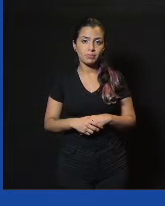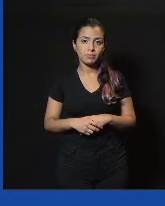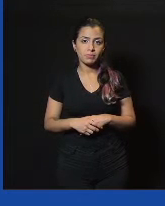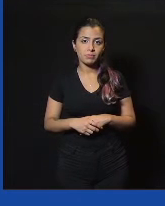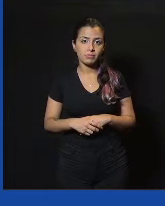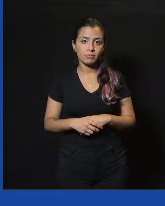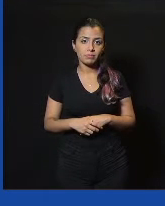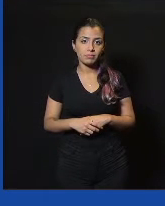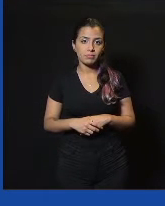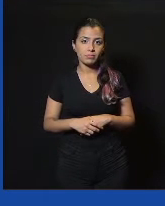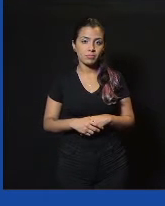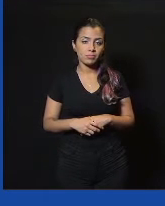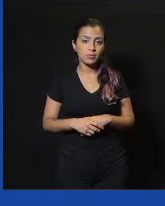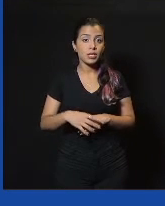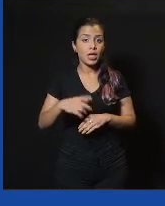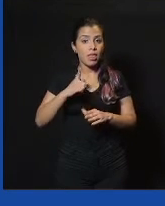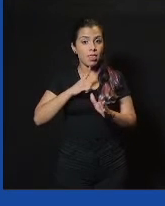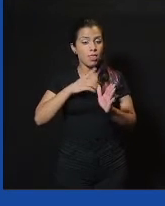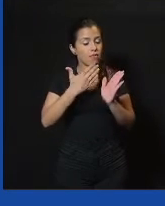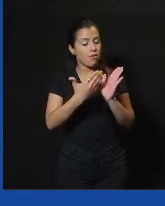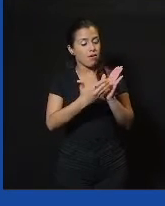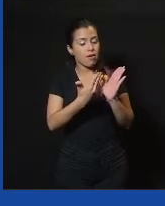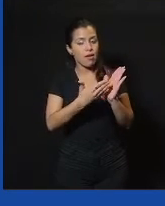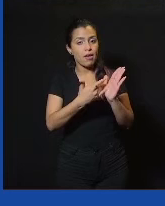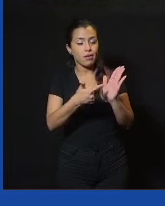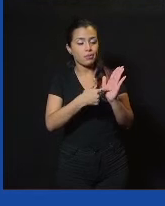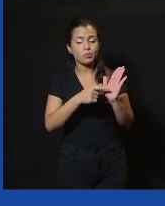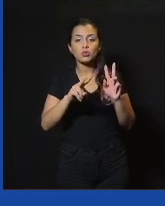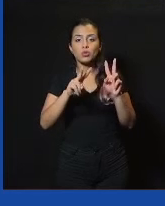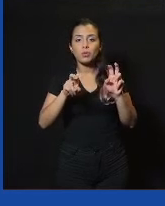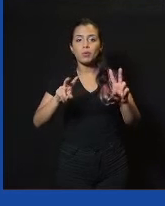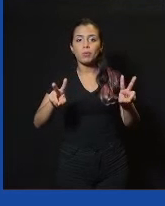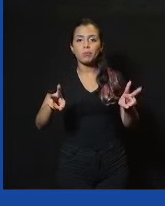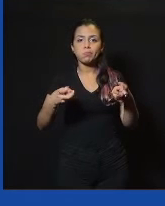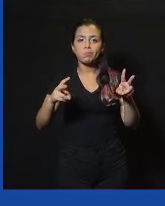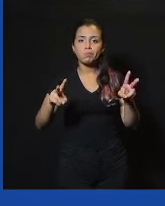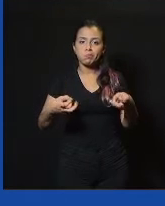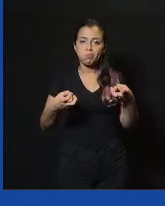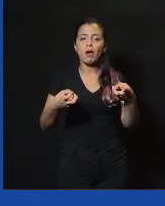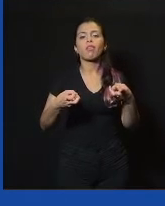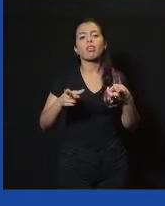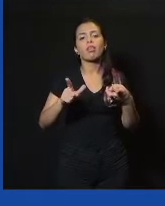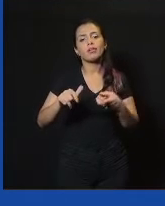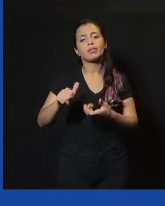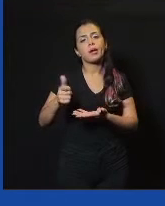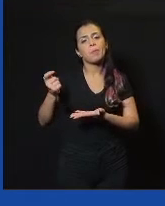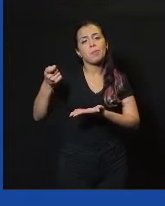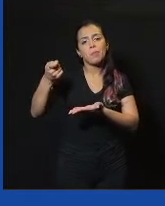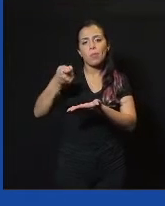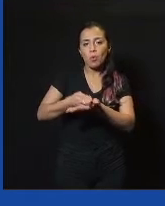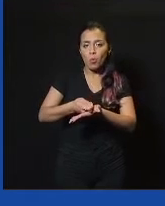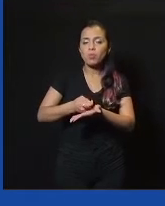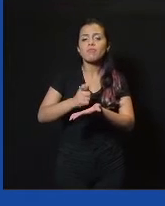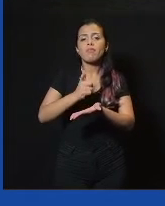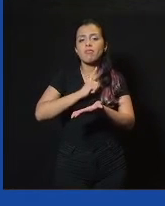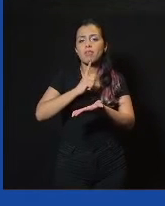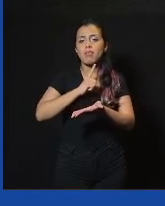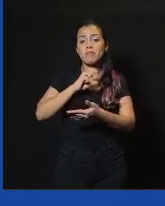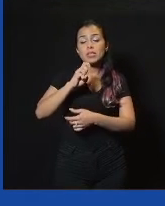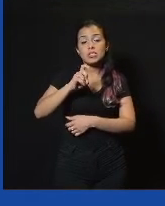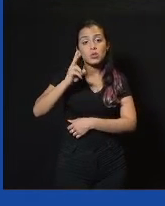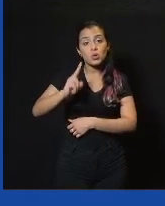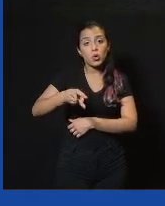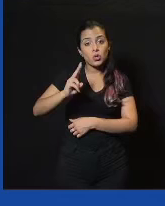saindo nas revistas que seus lucros foram, seus faturamentos, botando suas empresas na bolsa, e enquanto você convive num país onde